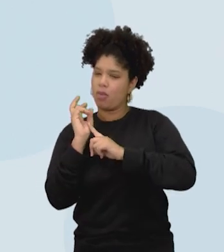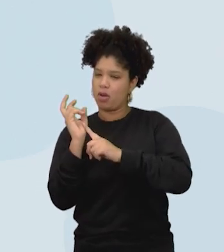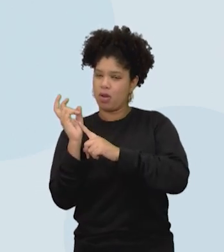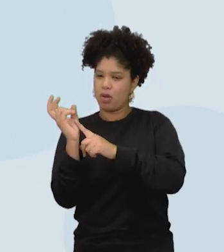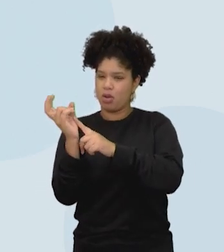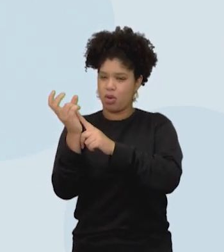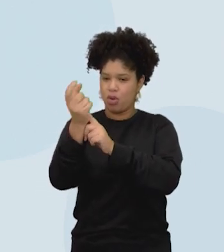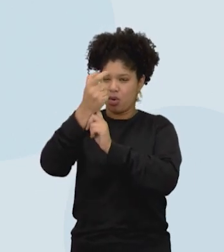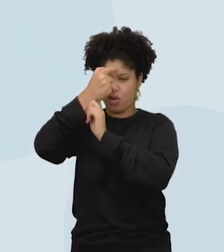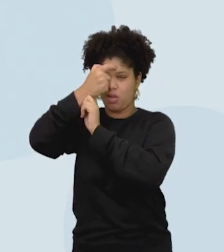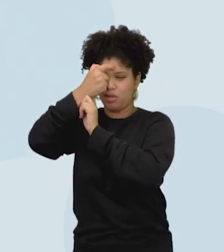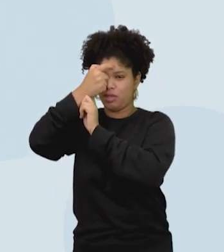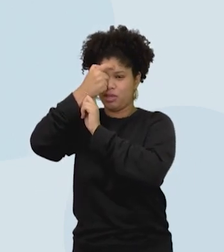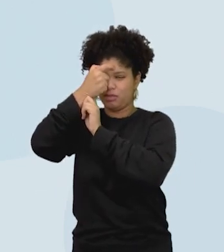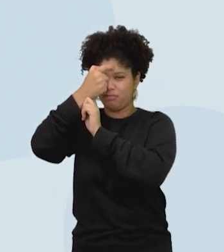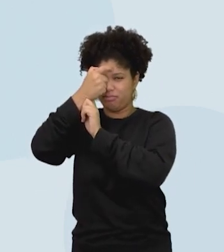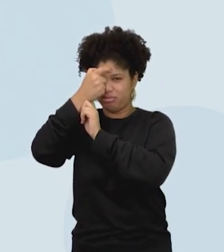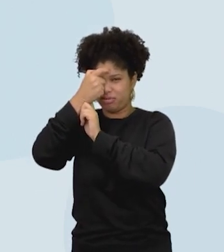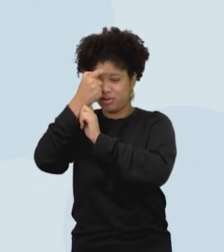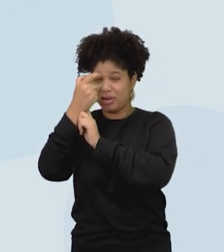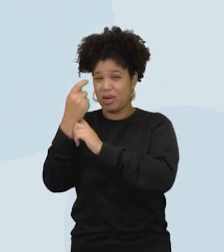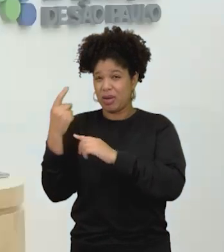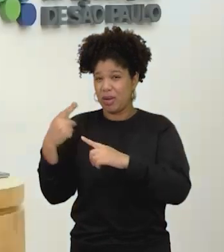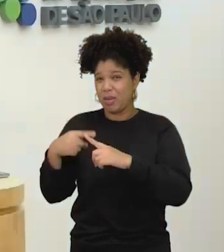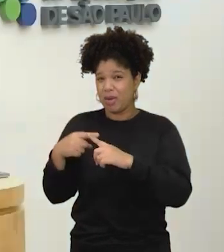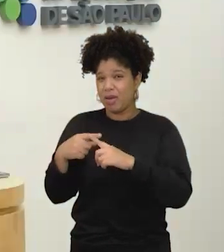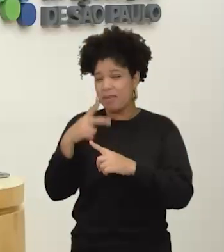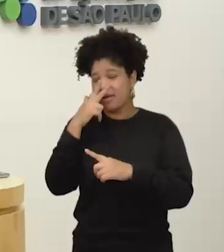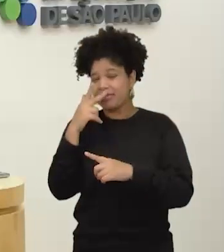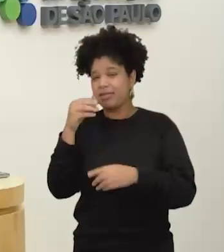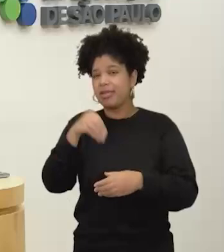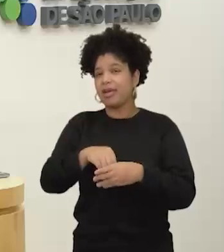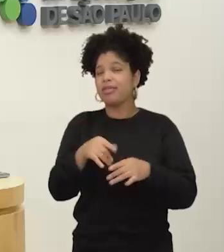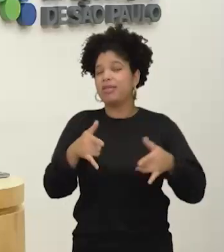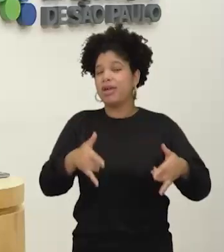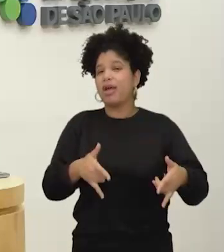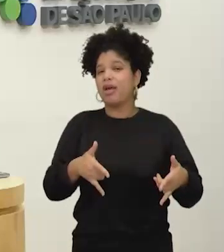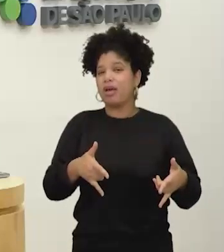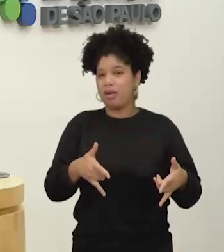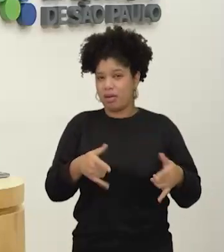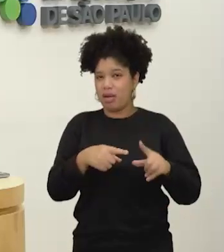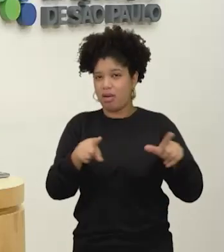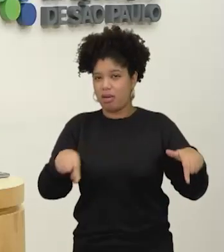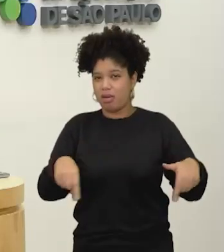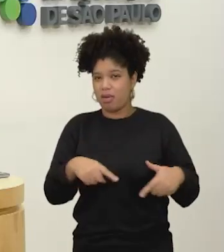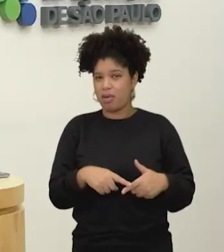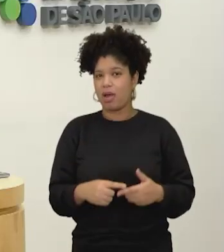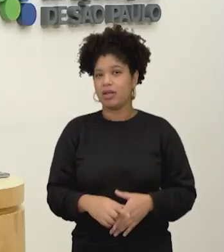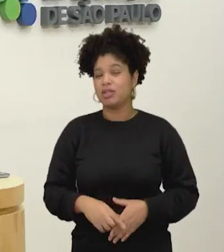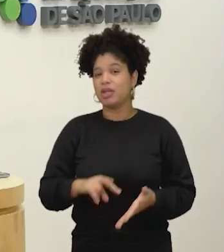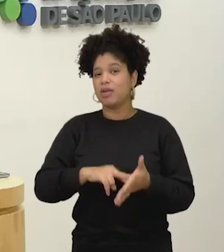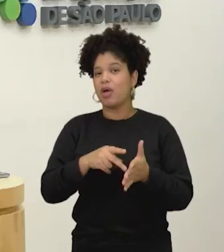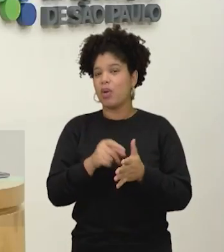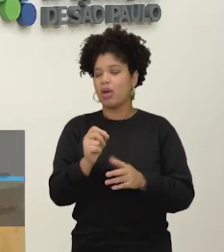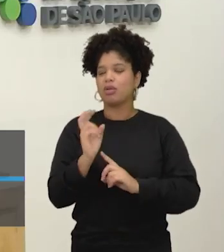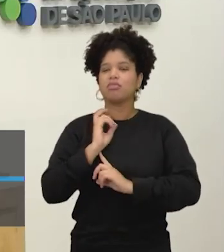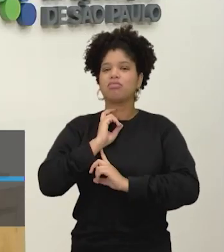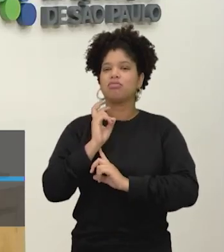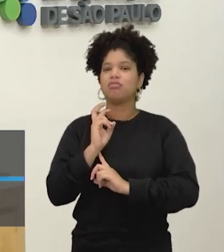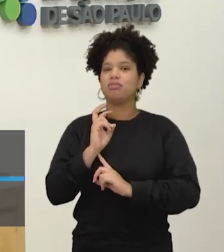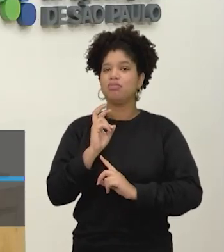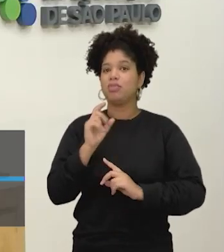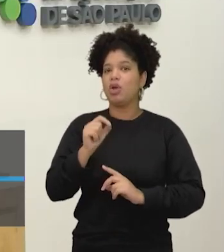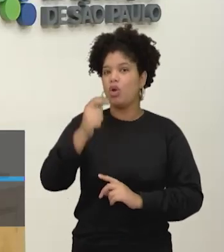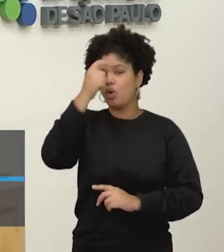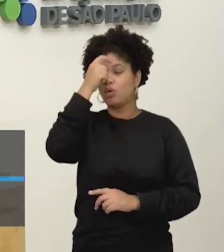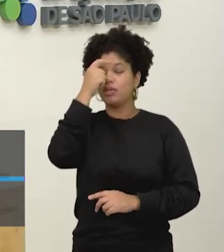entra imperceptivelmente no nosso quarto. Aí fechou. Olha só, o que é esse morcego? É quando a gente faz algo muito ruim.